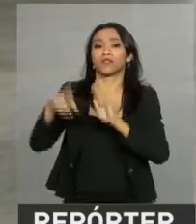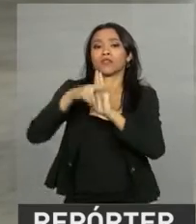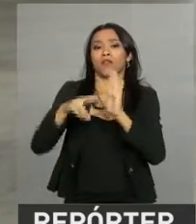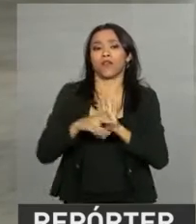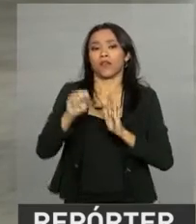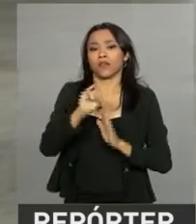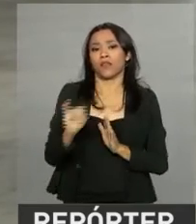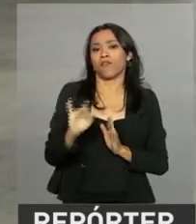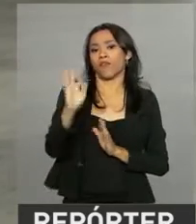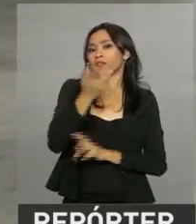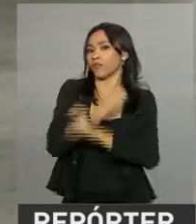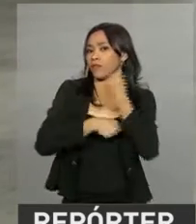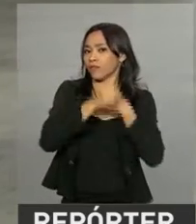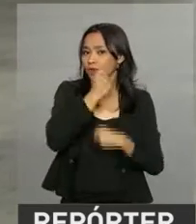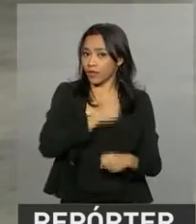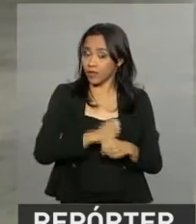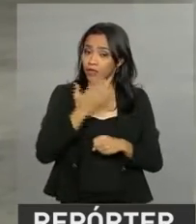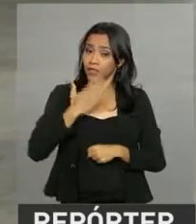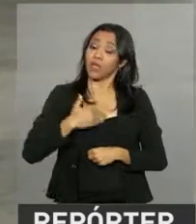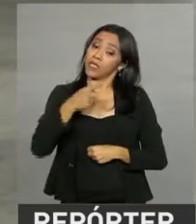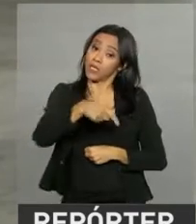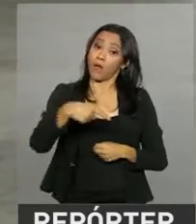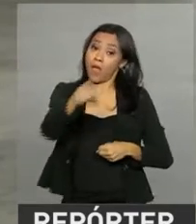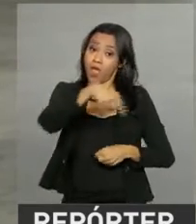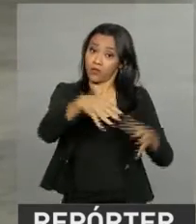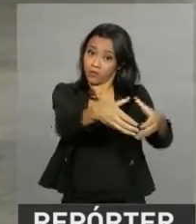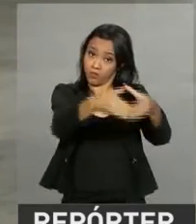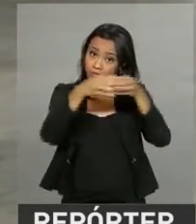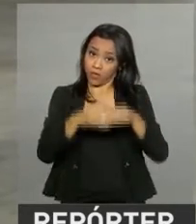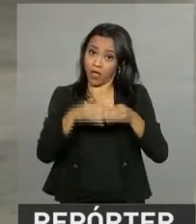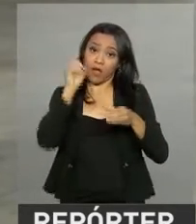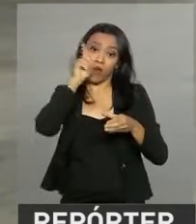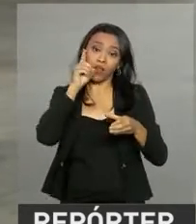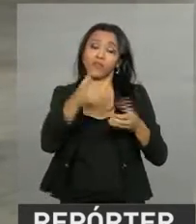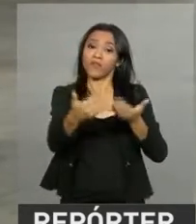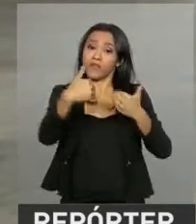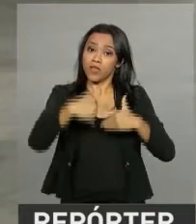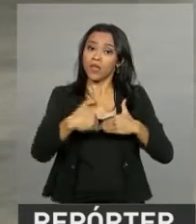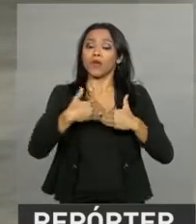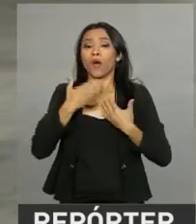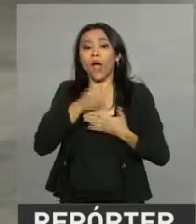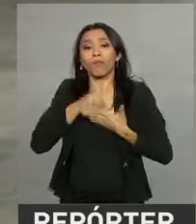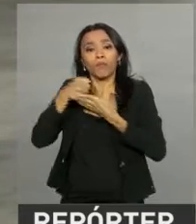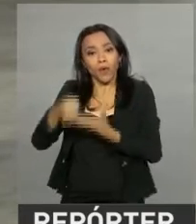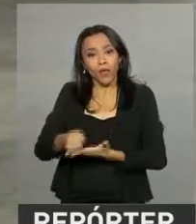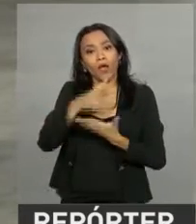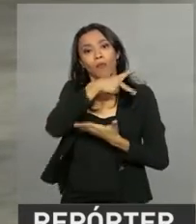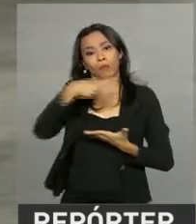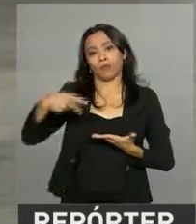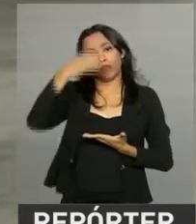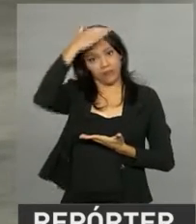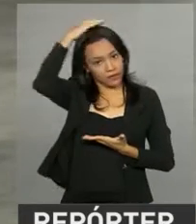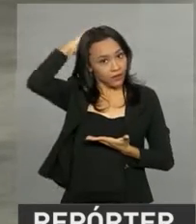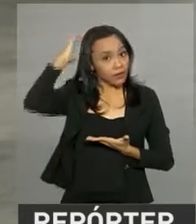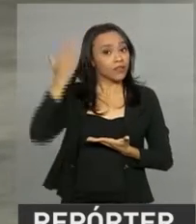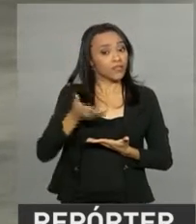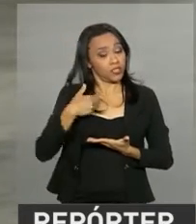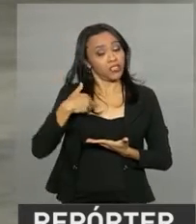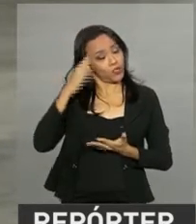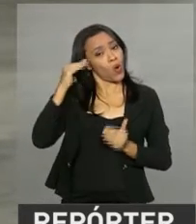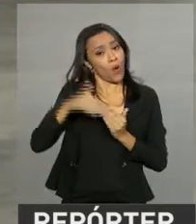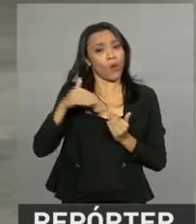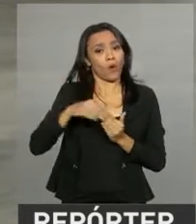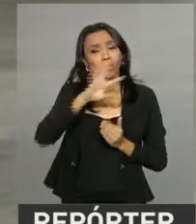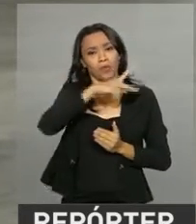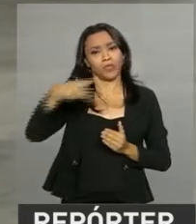anterior então os detalhes vieram trazer apoio ao presidente michel temer os detalhes do chamado centrão falar que estão com que está com ele na aprovação de